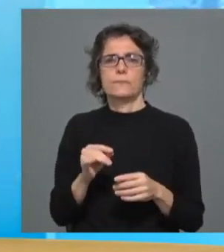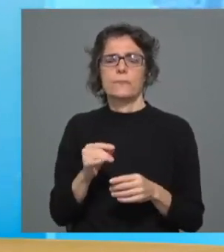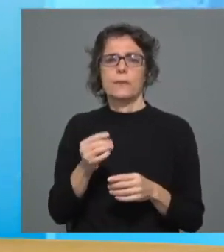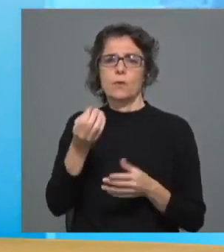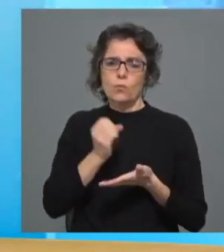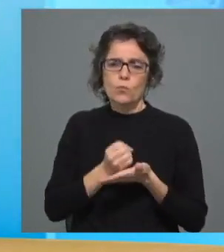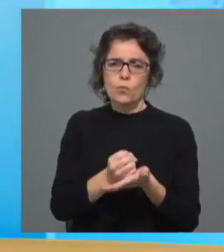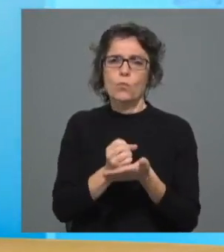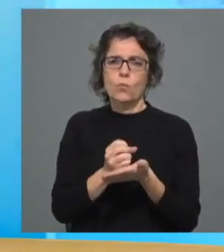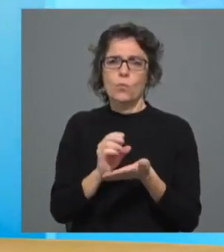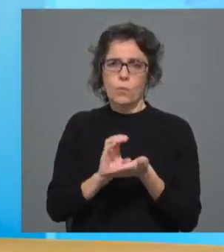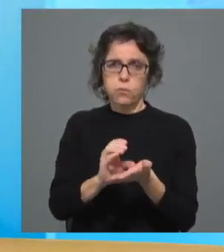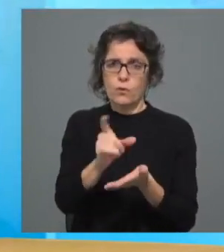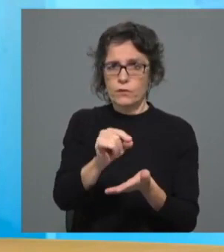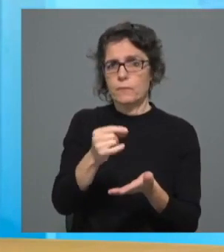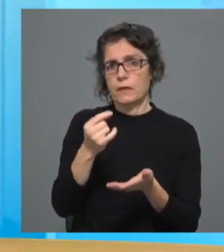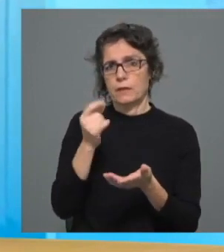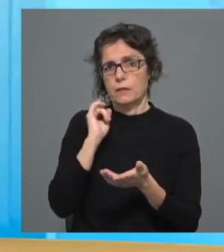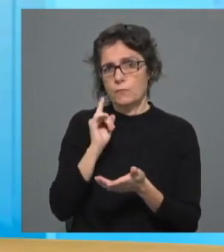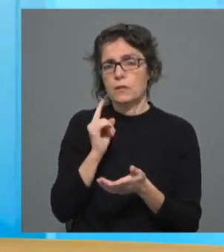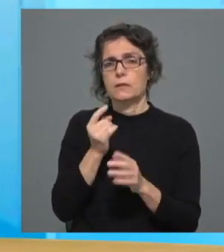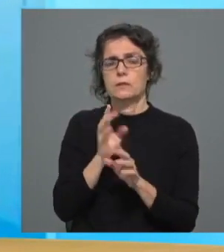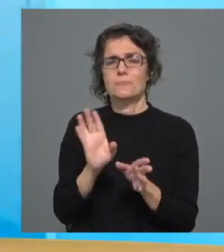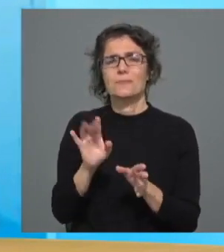o seu papel, mas deve ser